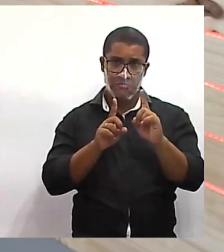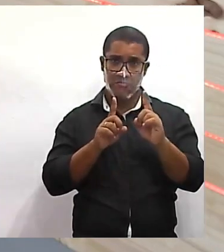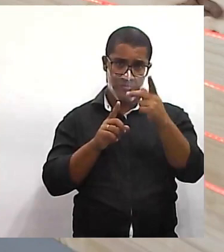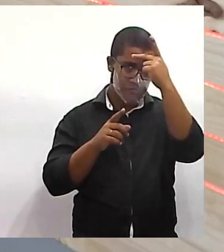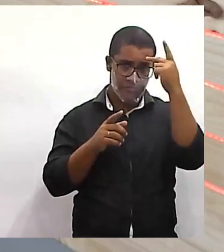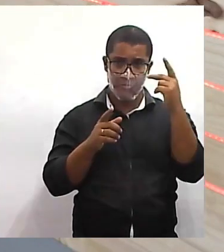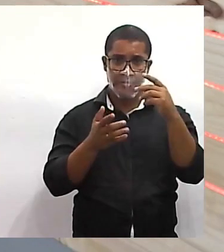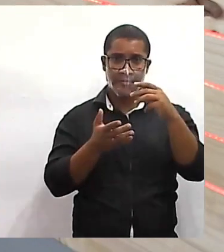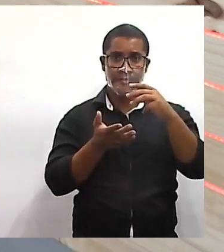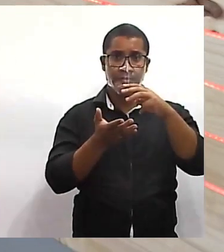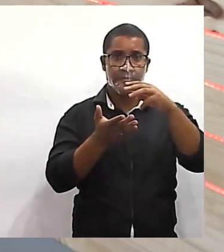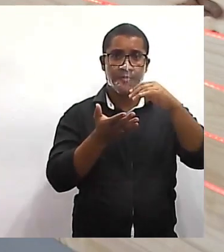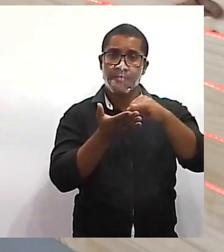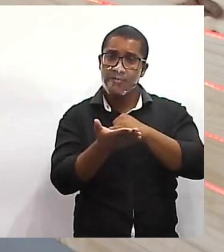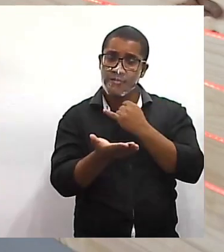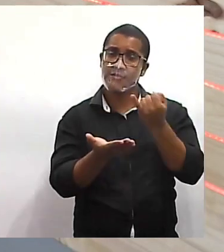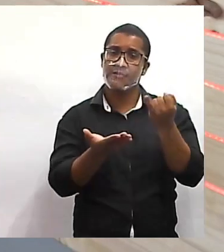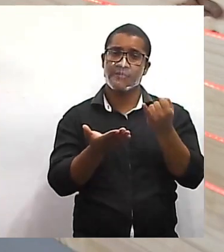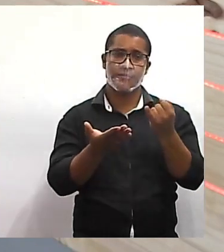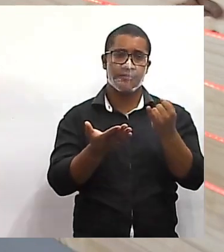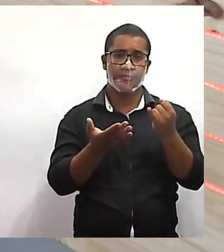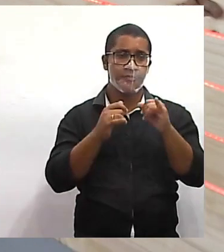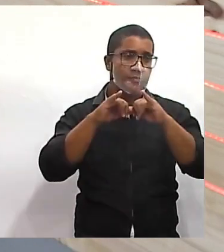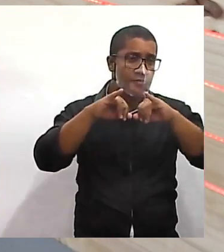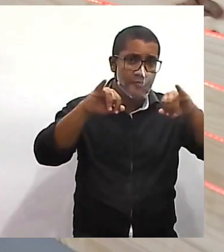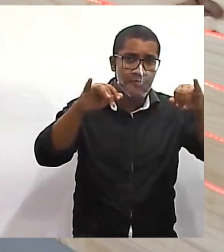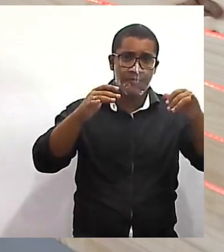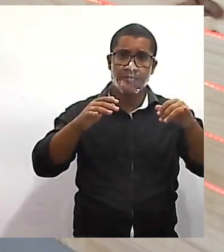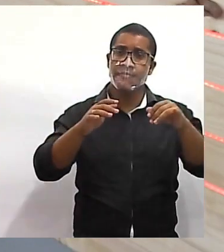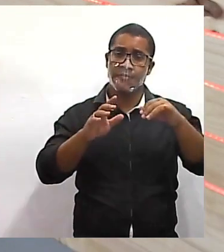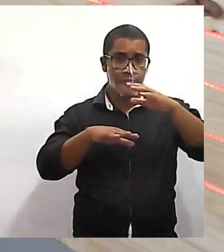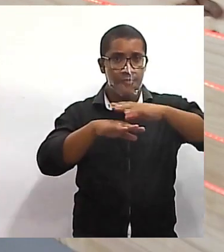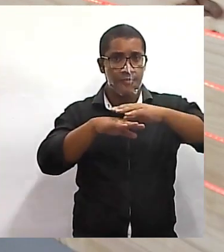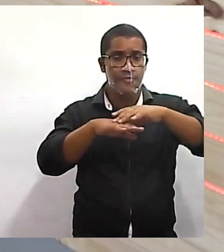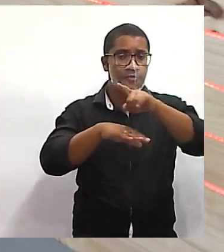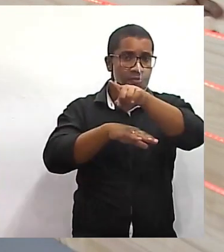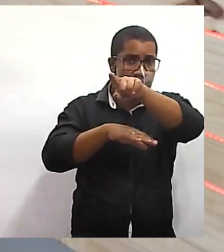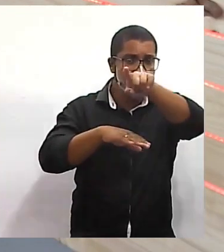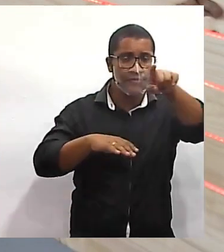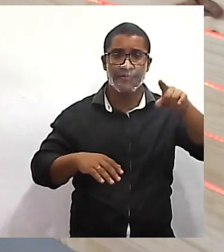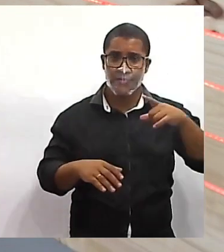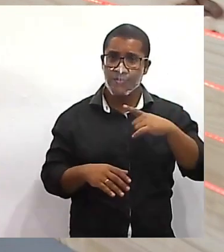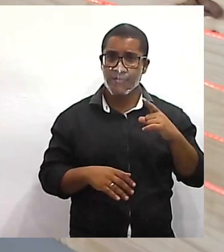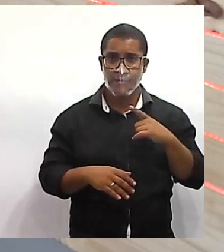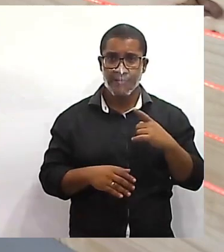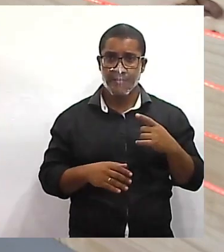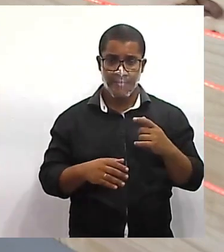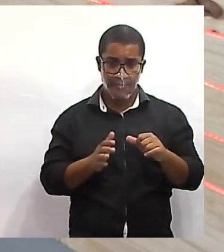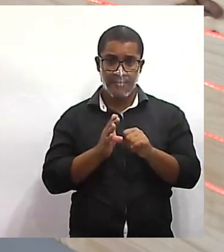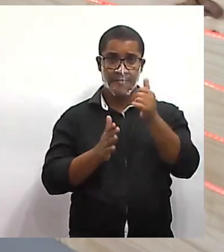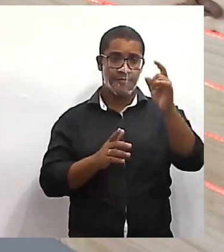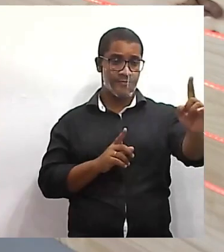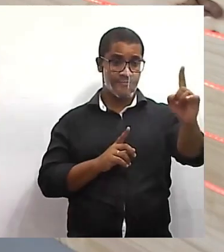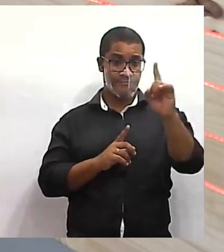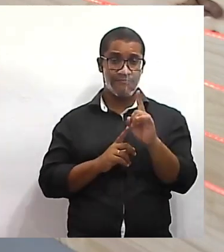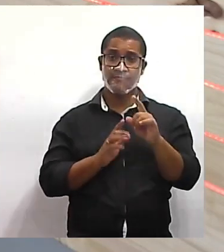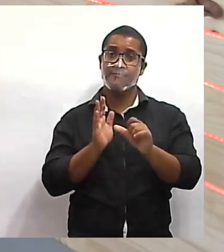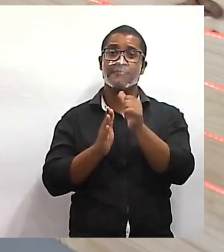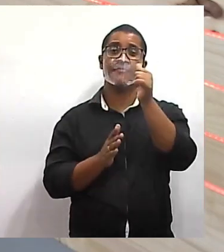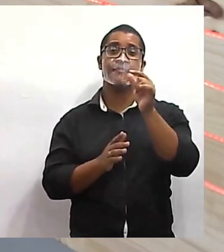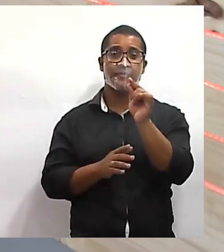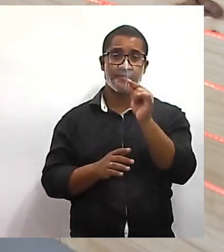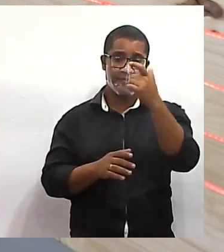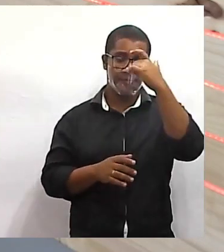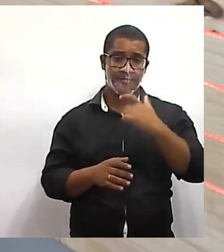para matrícula, para informação, e vão receber, em primeiro lugar, quando